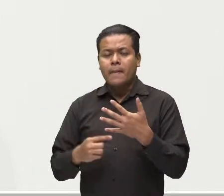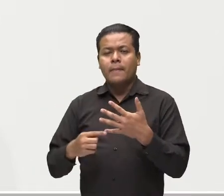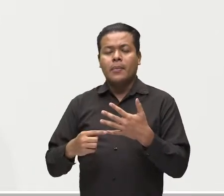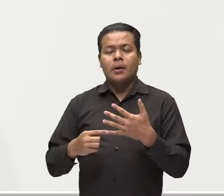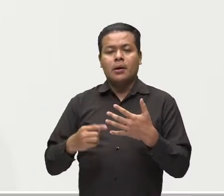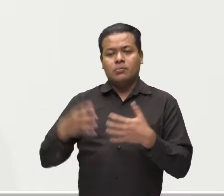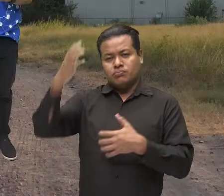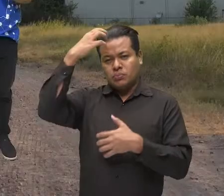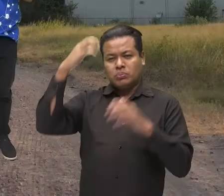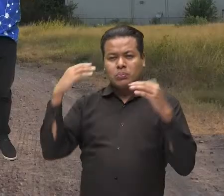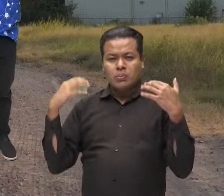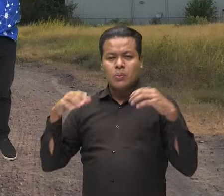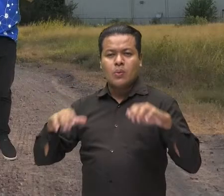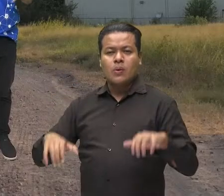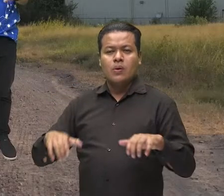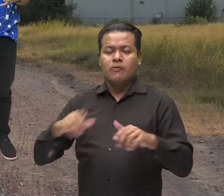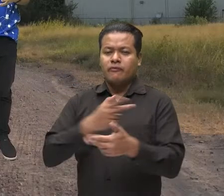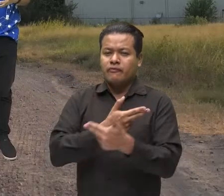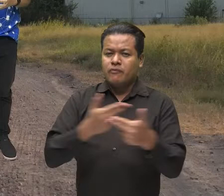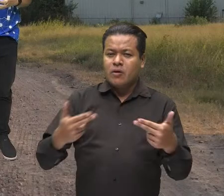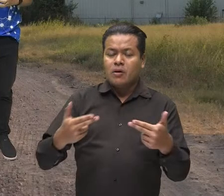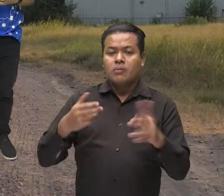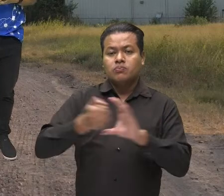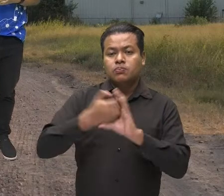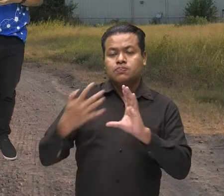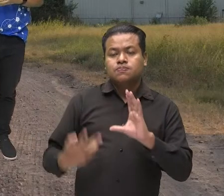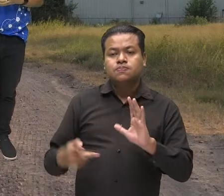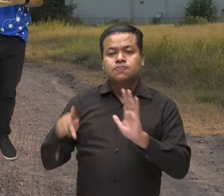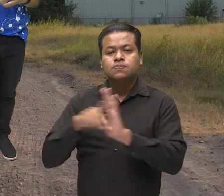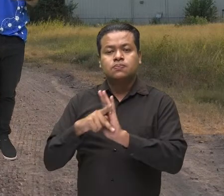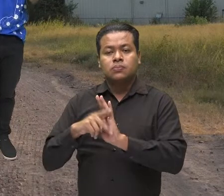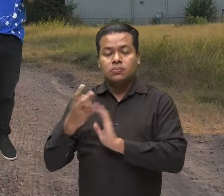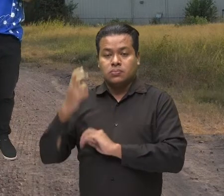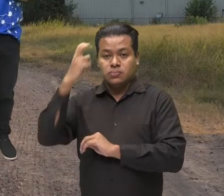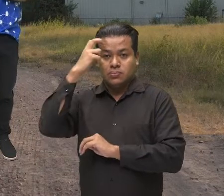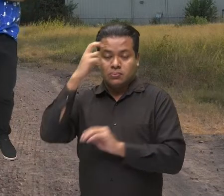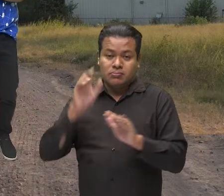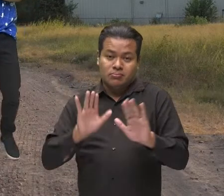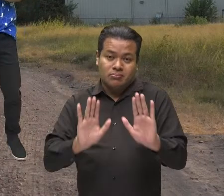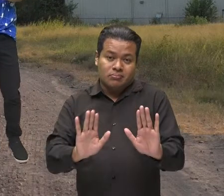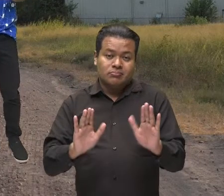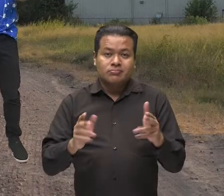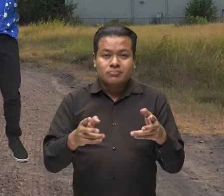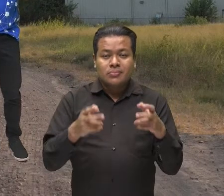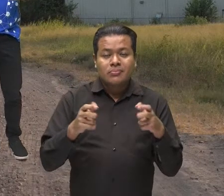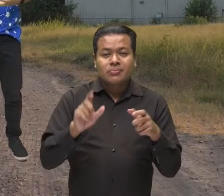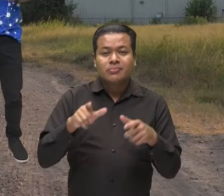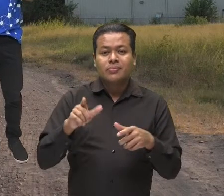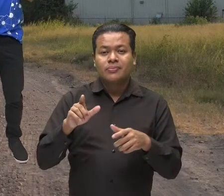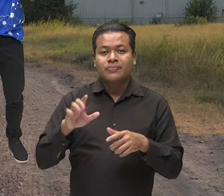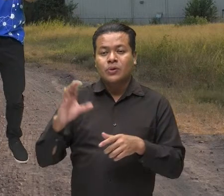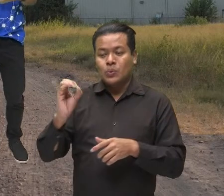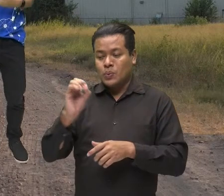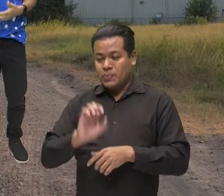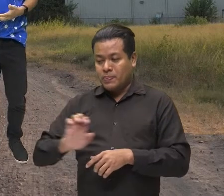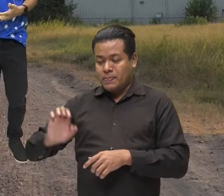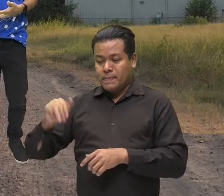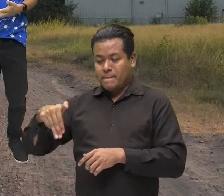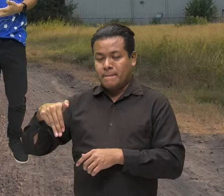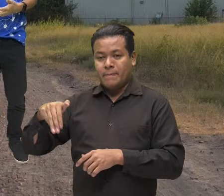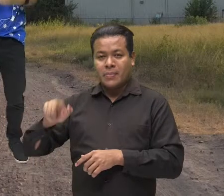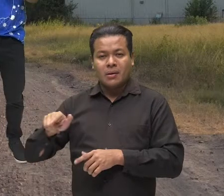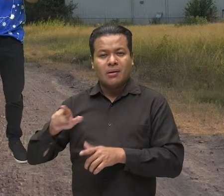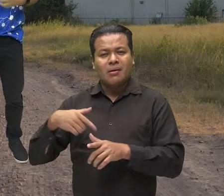monarquias constitucionais, né? Tem todas umas características culturais diferentes. Enquanto a gente observa no Oriente Médio, a questão religiosa é muito